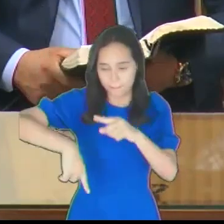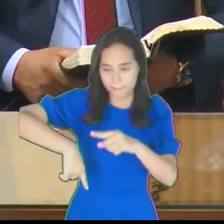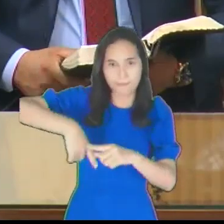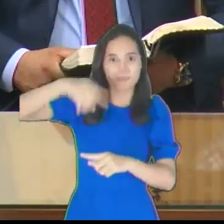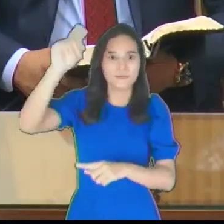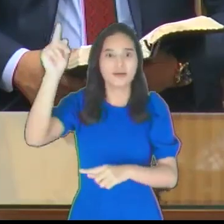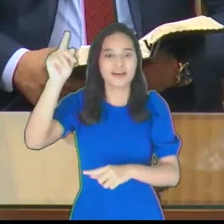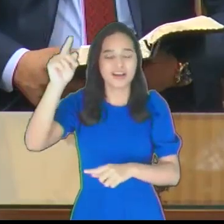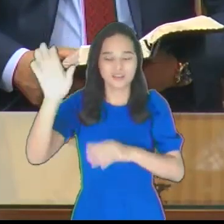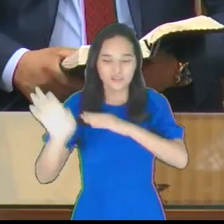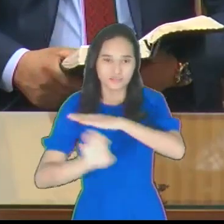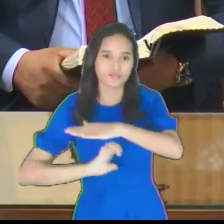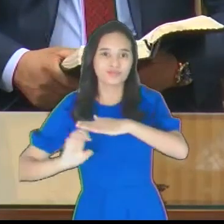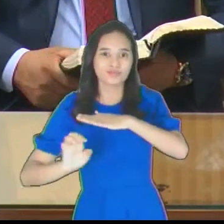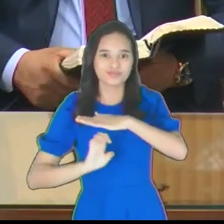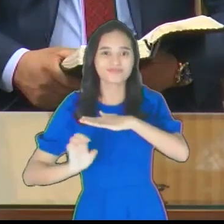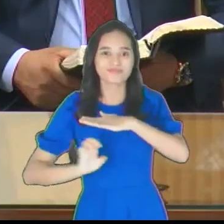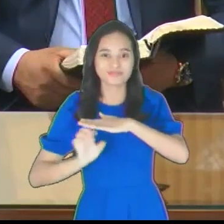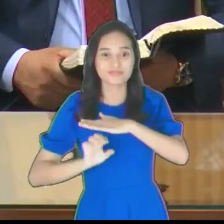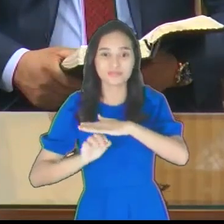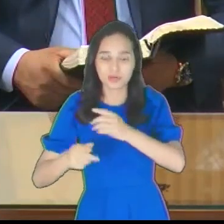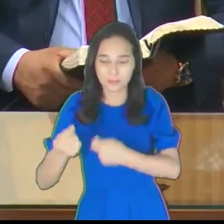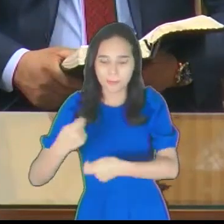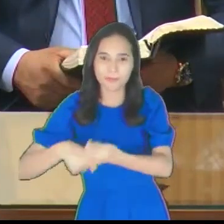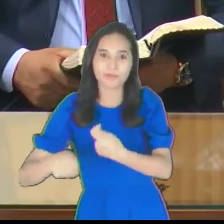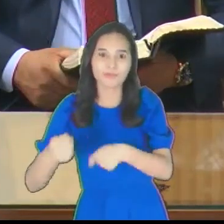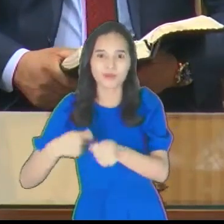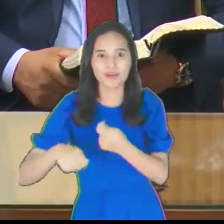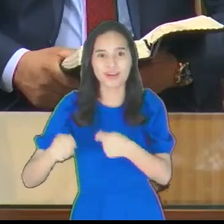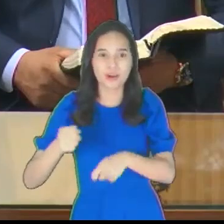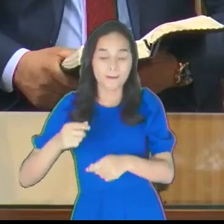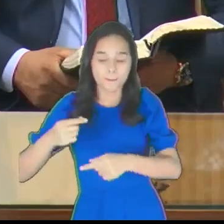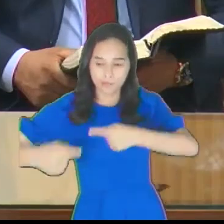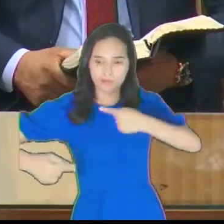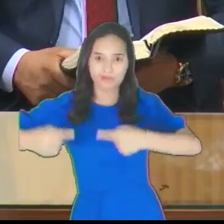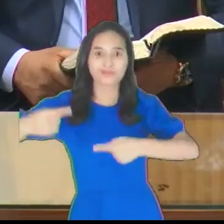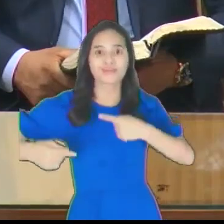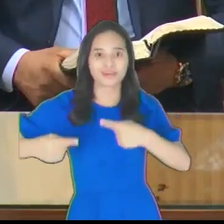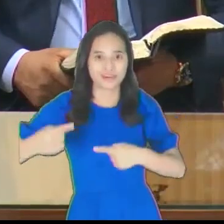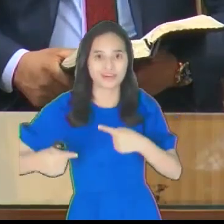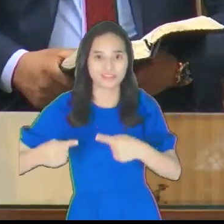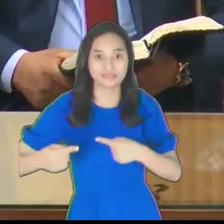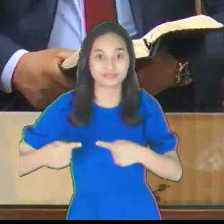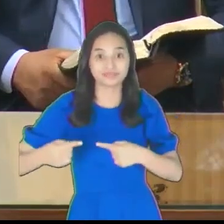nos empreendimentos, nos negócios, na política,